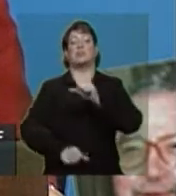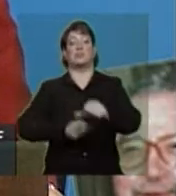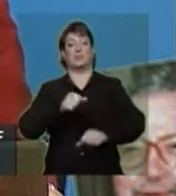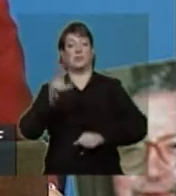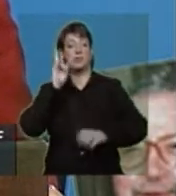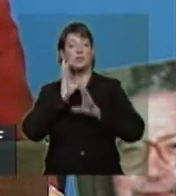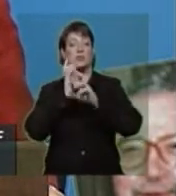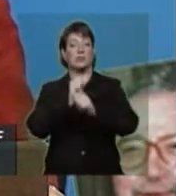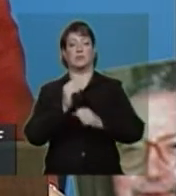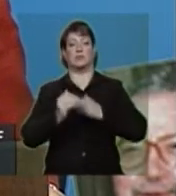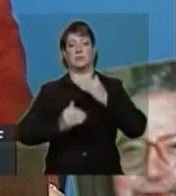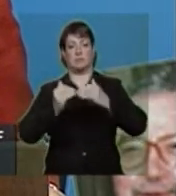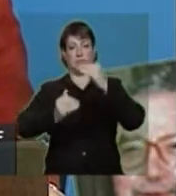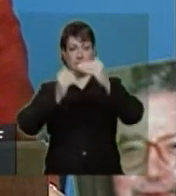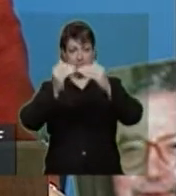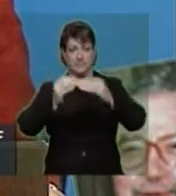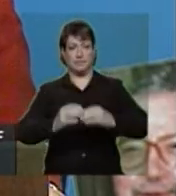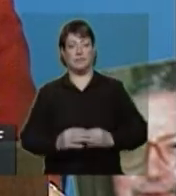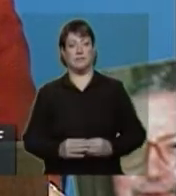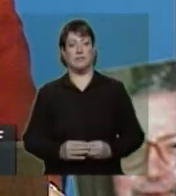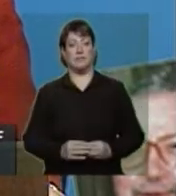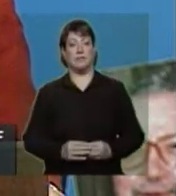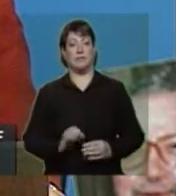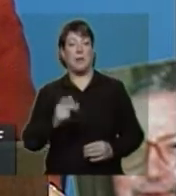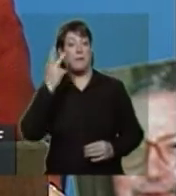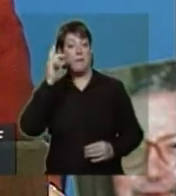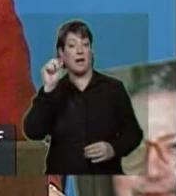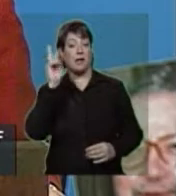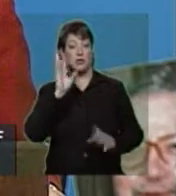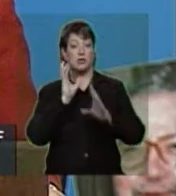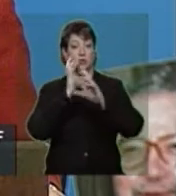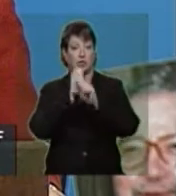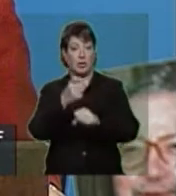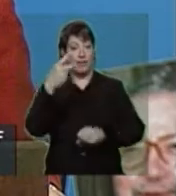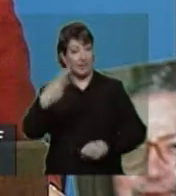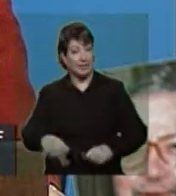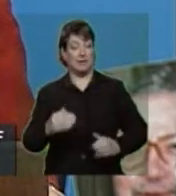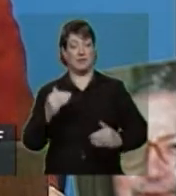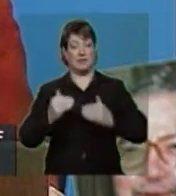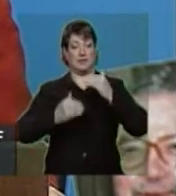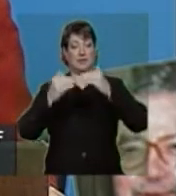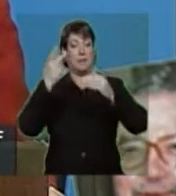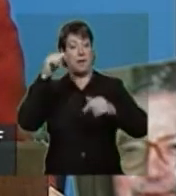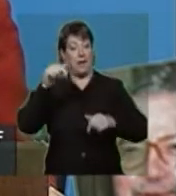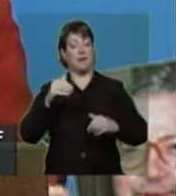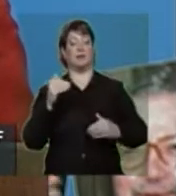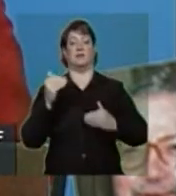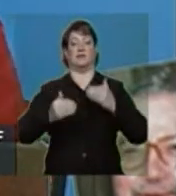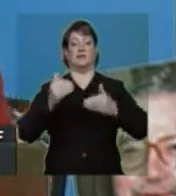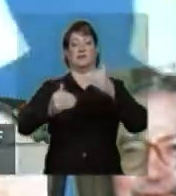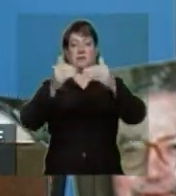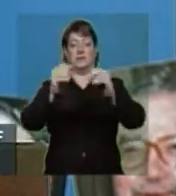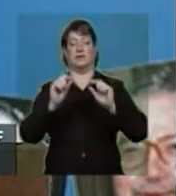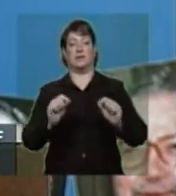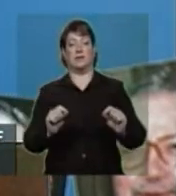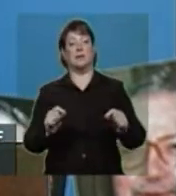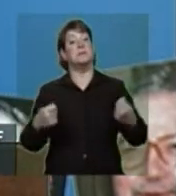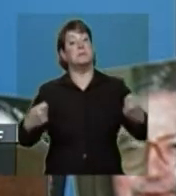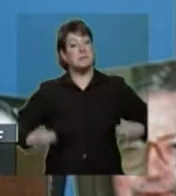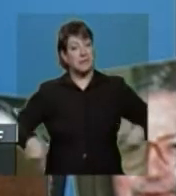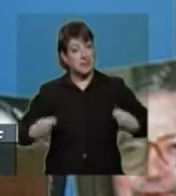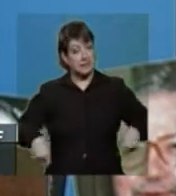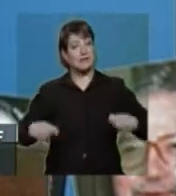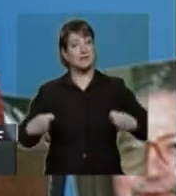história do seu desenvolvimento. E para a história desse desenvolvimento, e para o desenvolvimento, foi